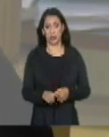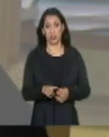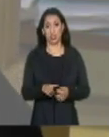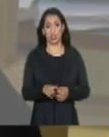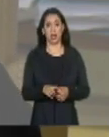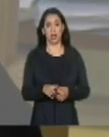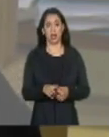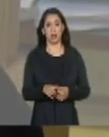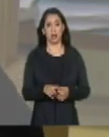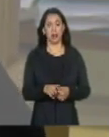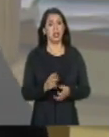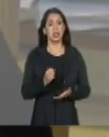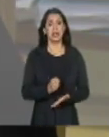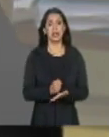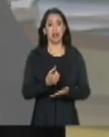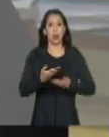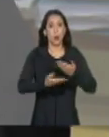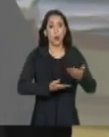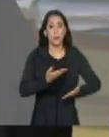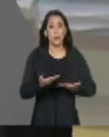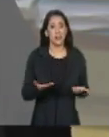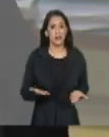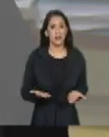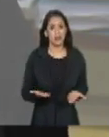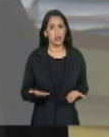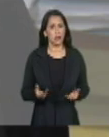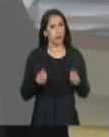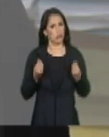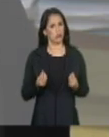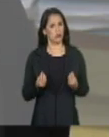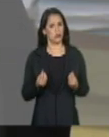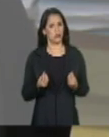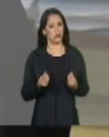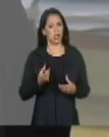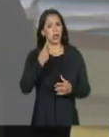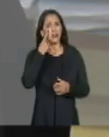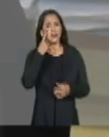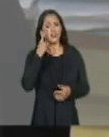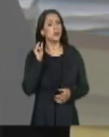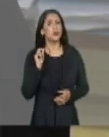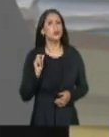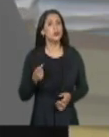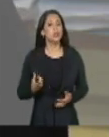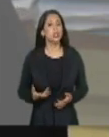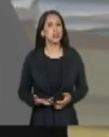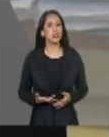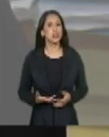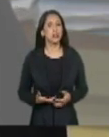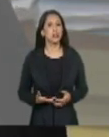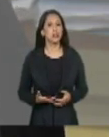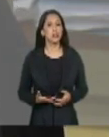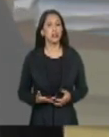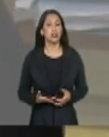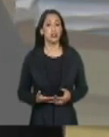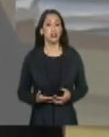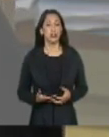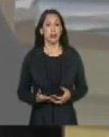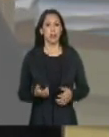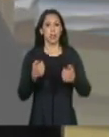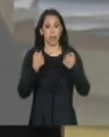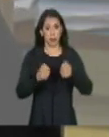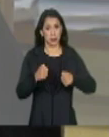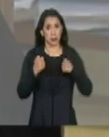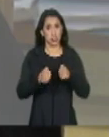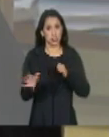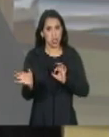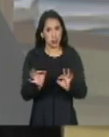de cooperação. Que cooperação? Observando o quê? É disso que se cuida, é preciso